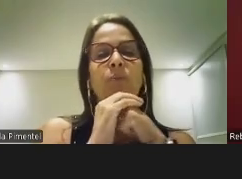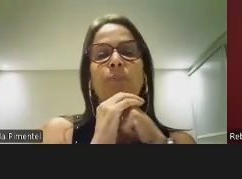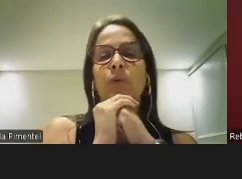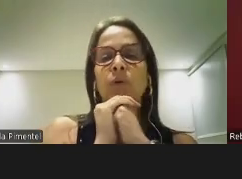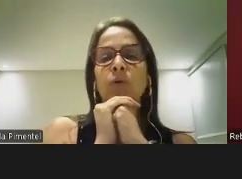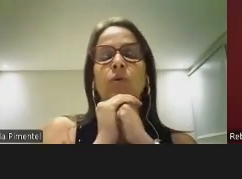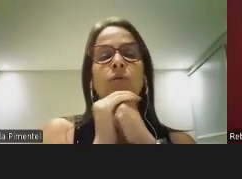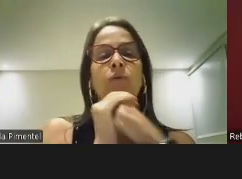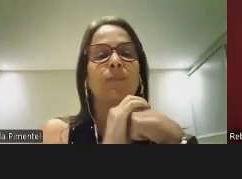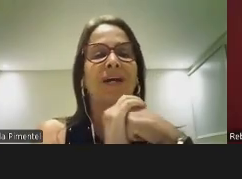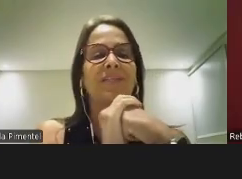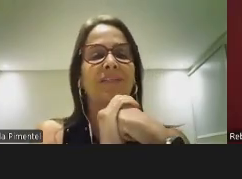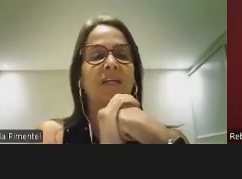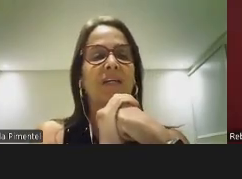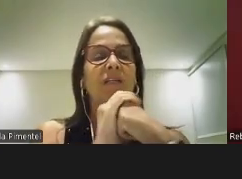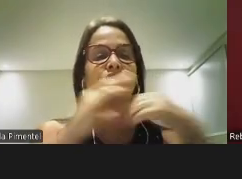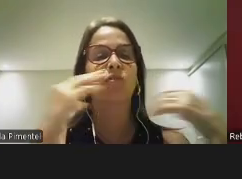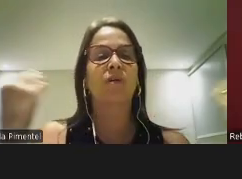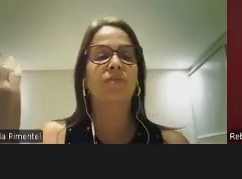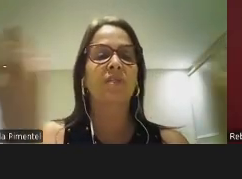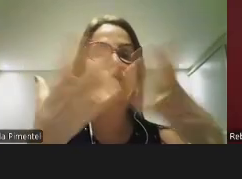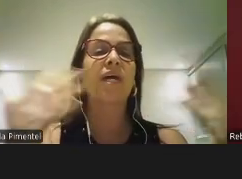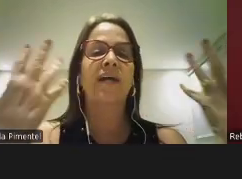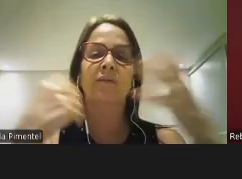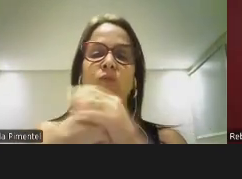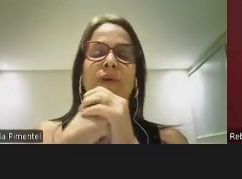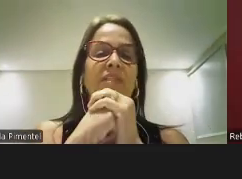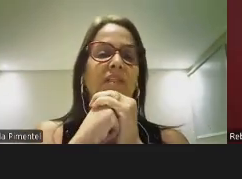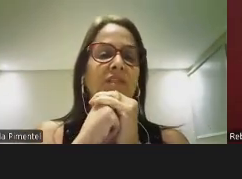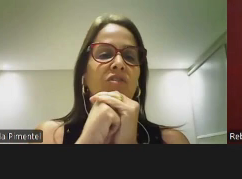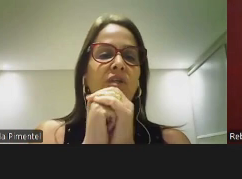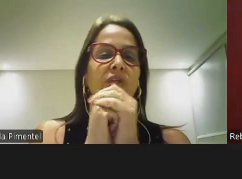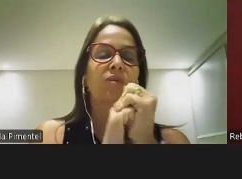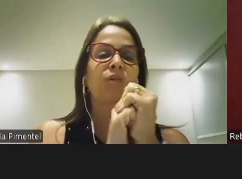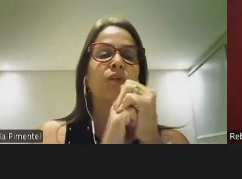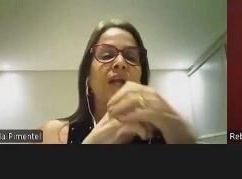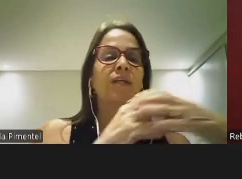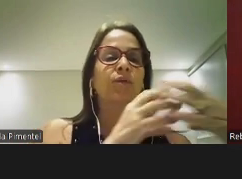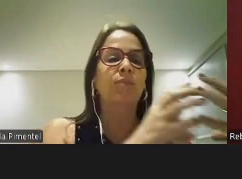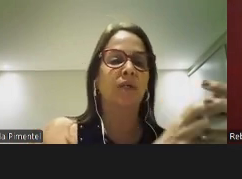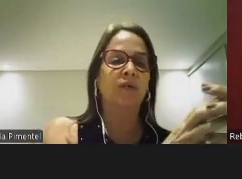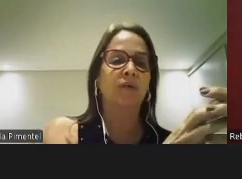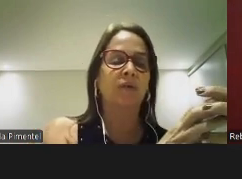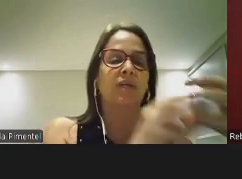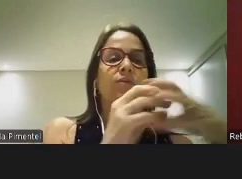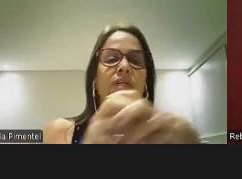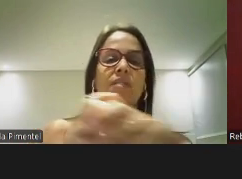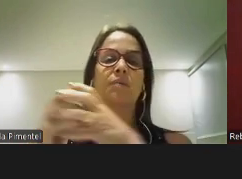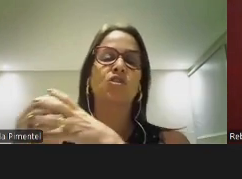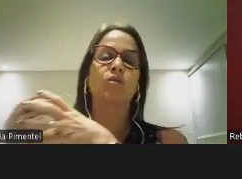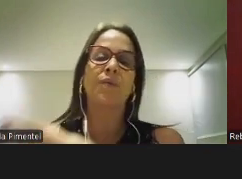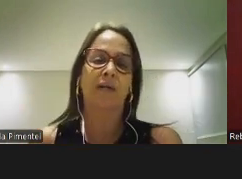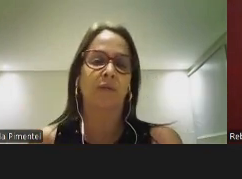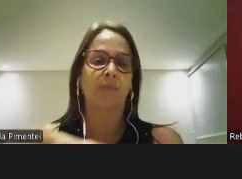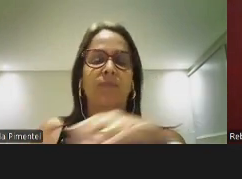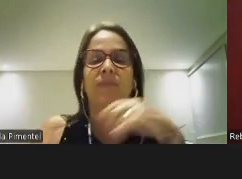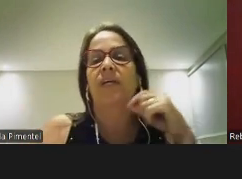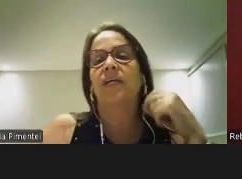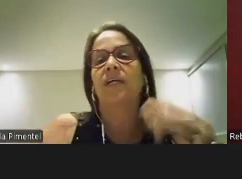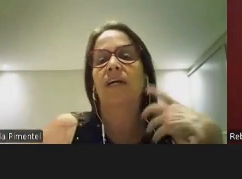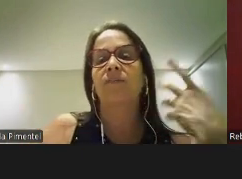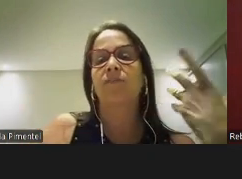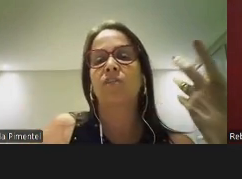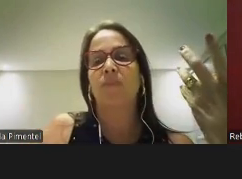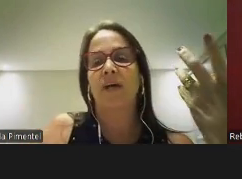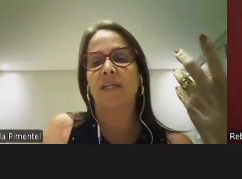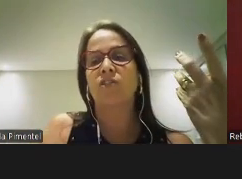se preocupou com os pacientes, com a visão geral dos pacientes, muito além do micro da doença, mas do macro,